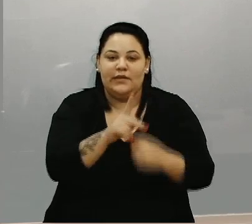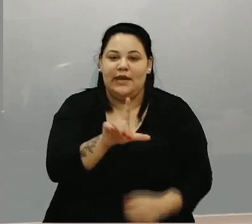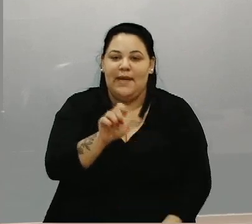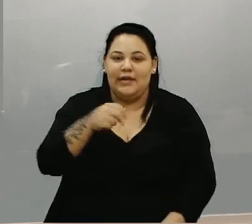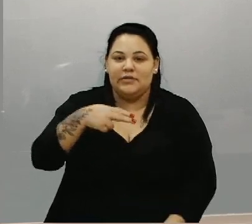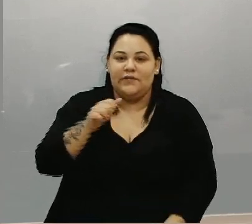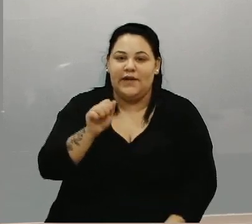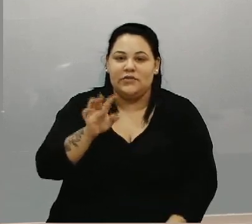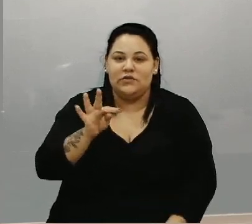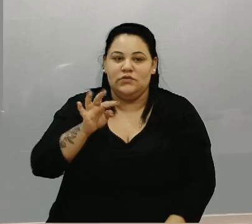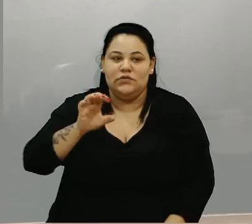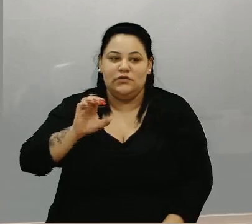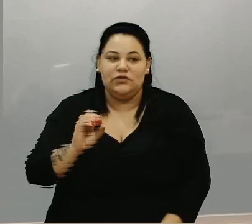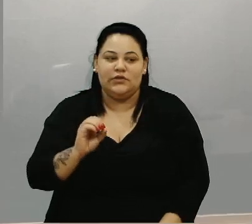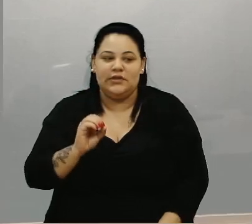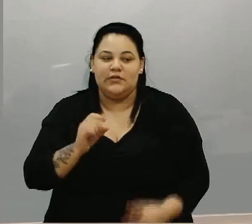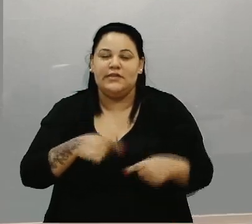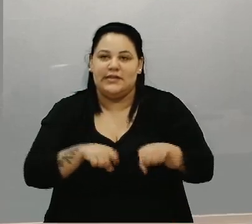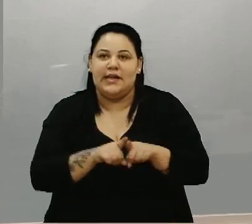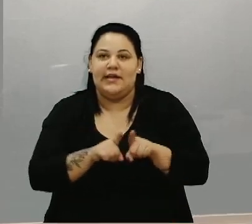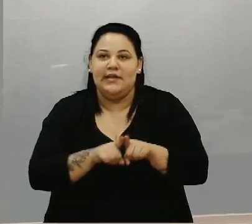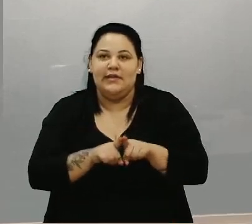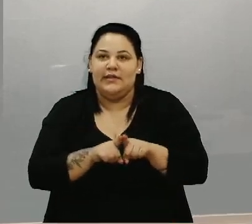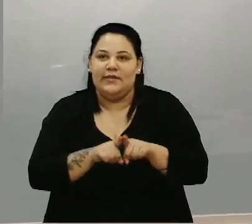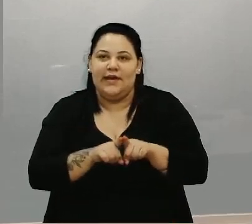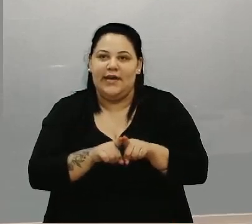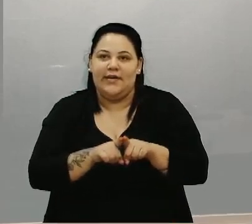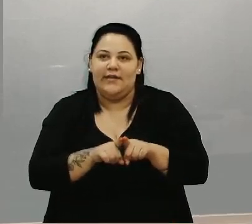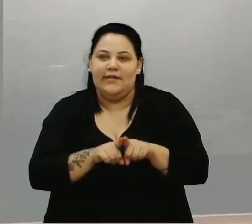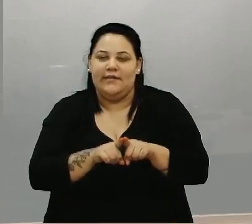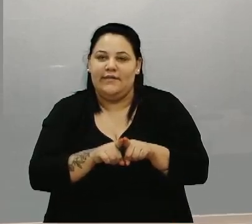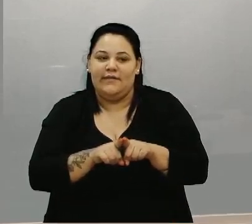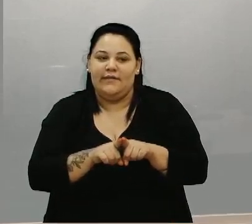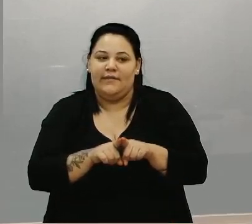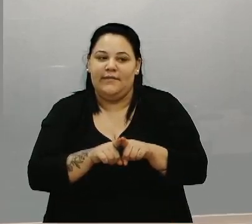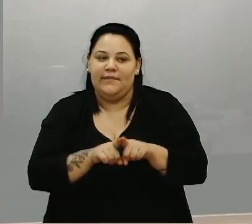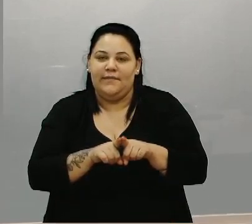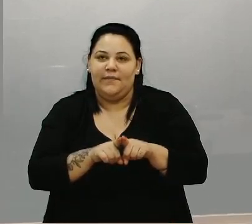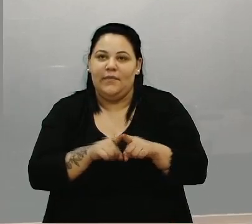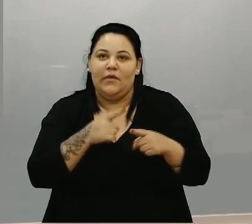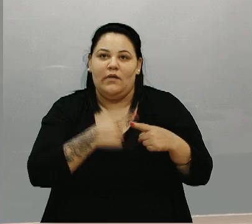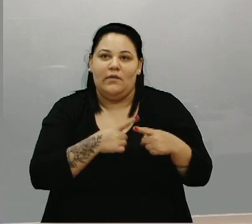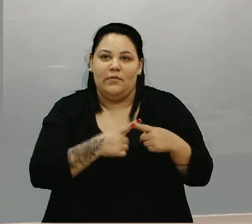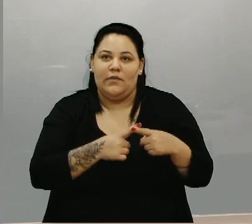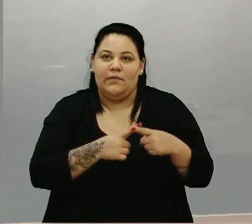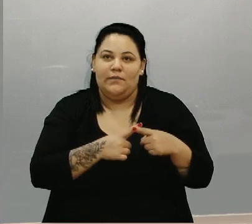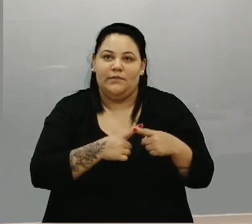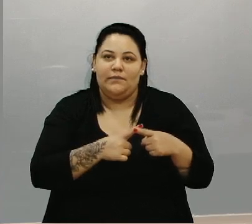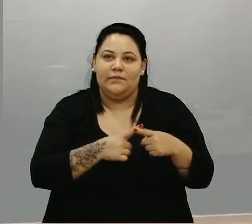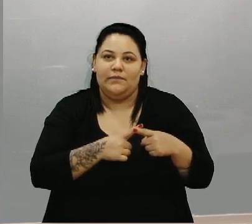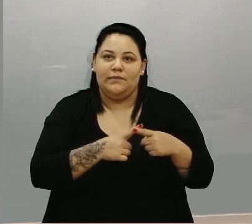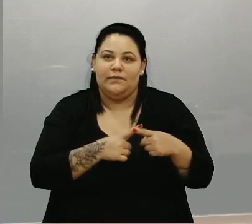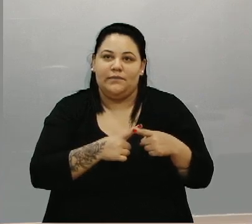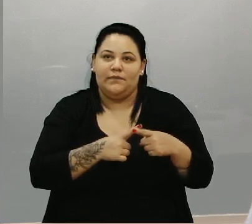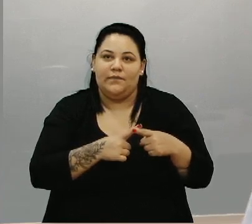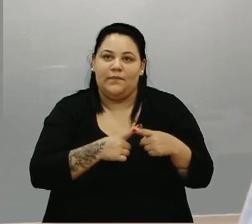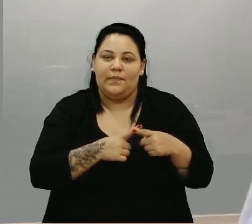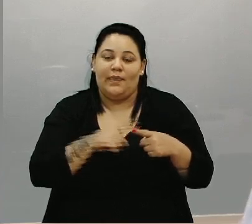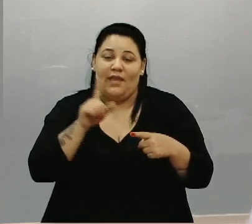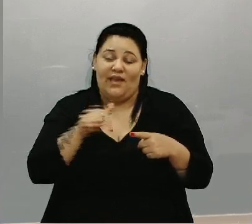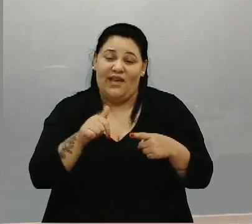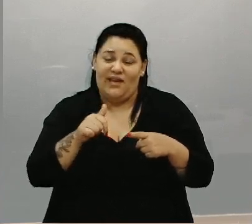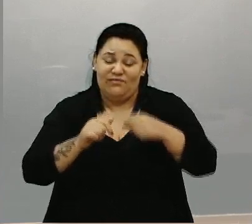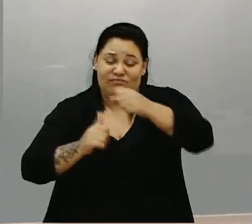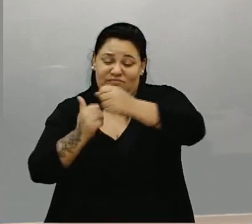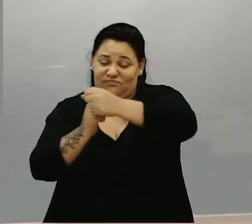mais umas demandas aí para o senhor falar com o prefeito Adiló para ele liberar também, porque é um provisório e a